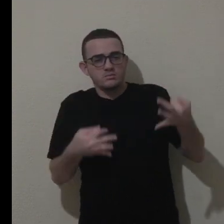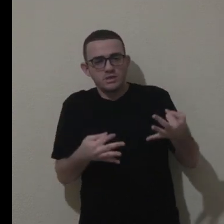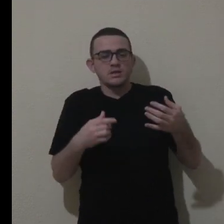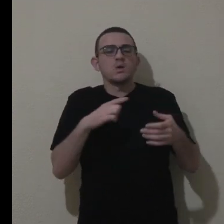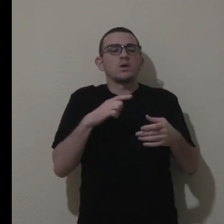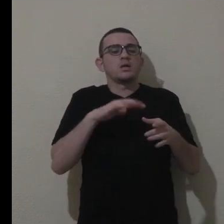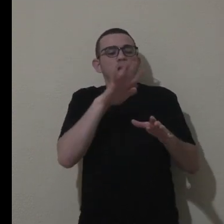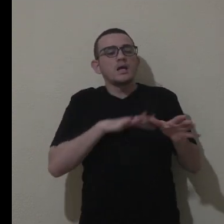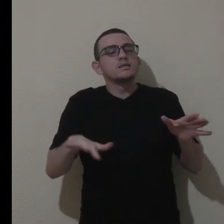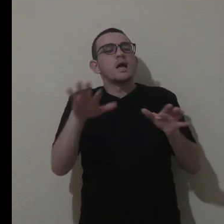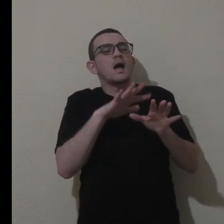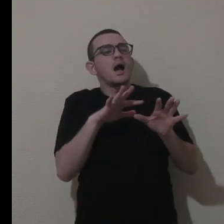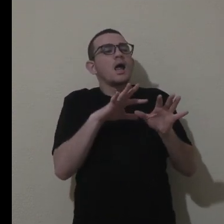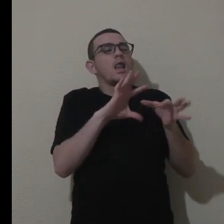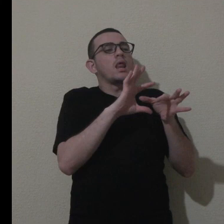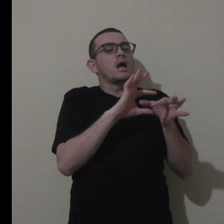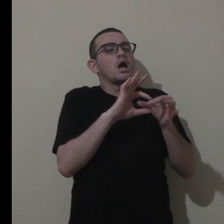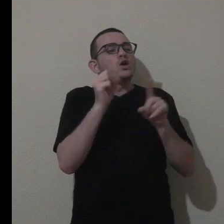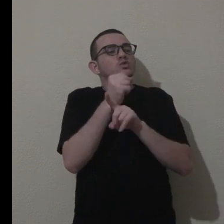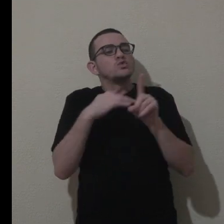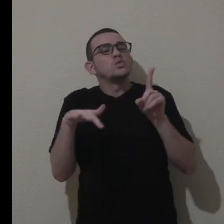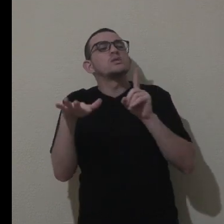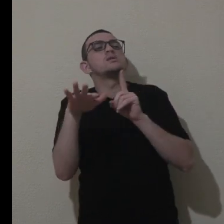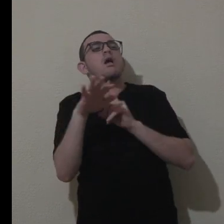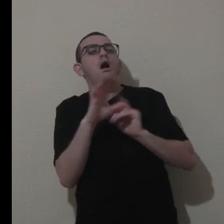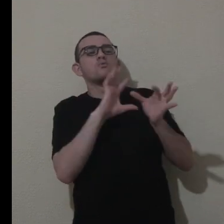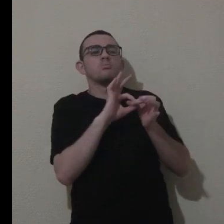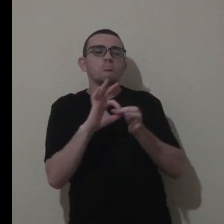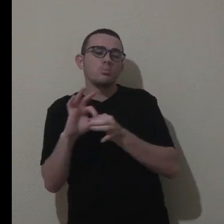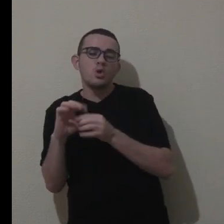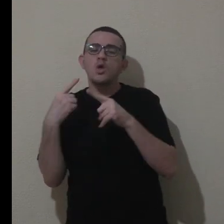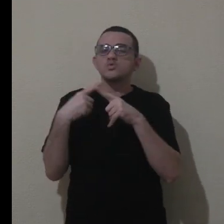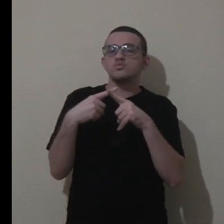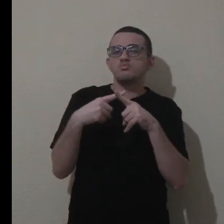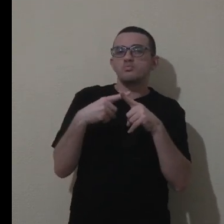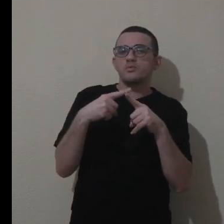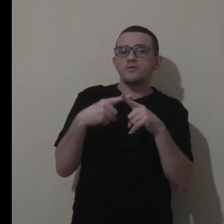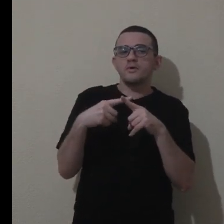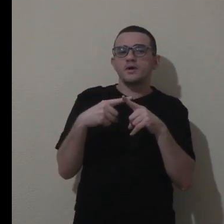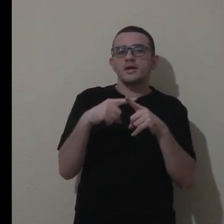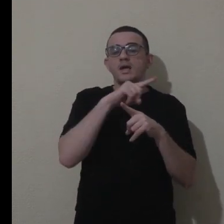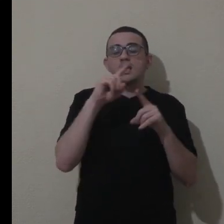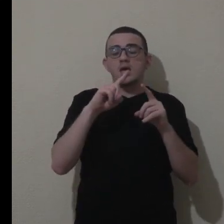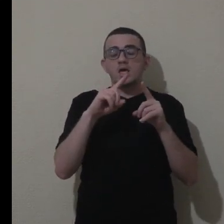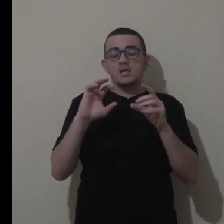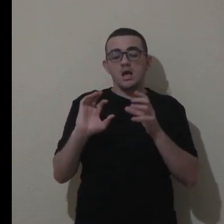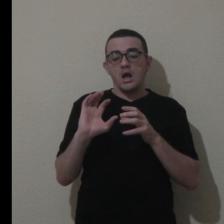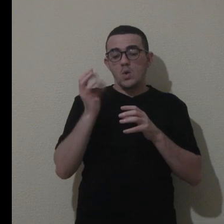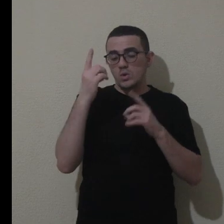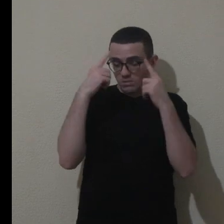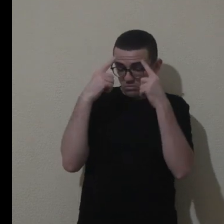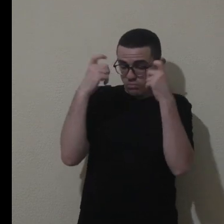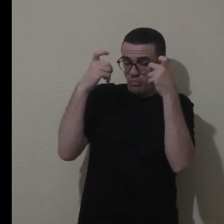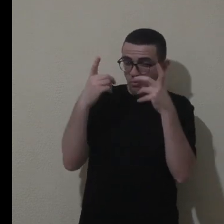tem uma pegada, digamos, do contexto social, de por que realmente esses eventos